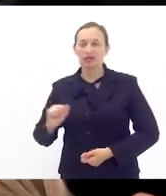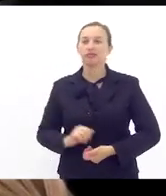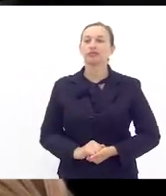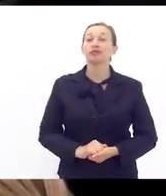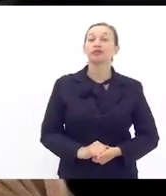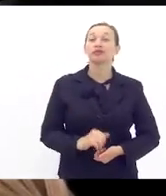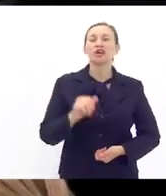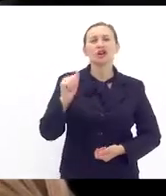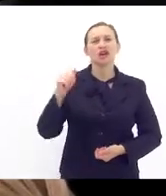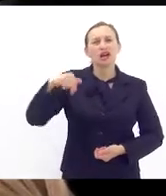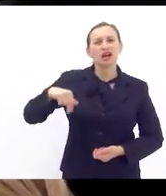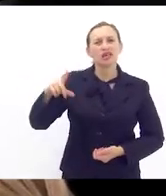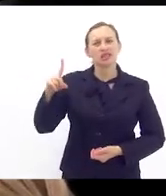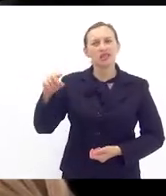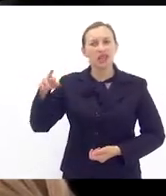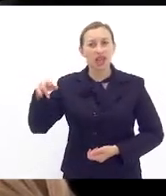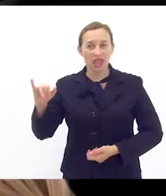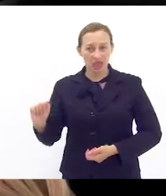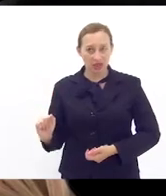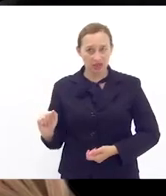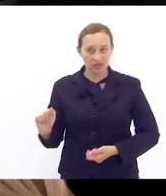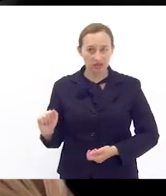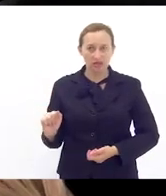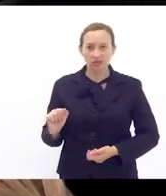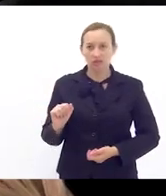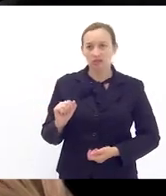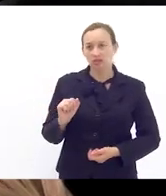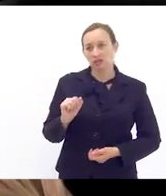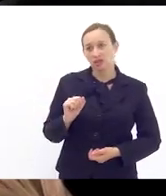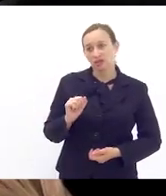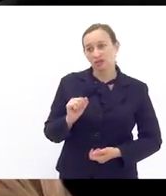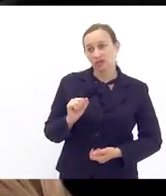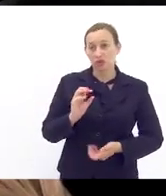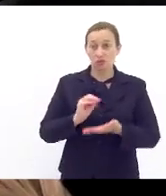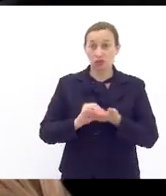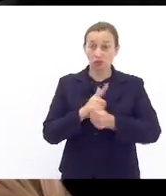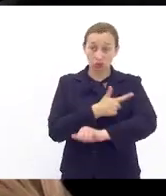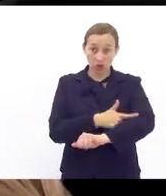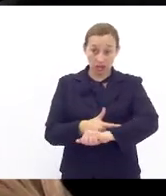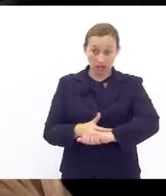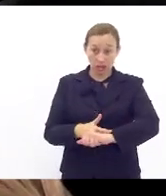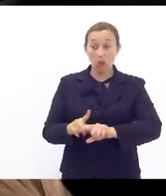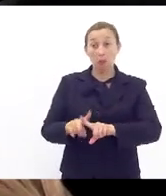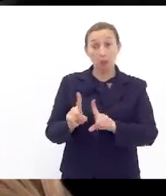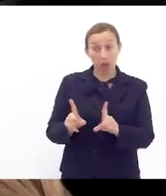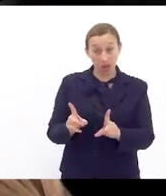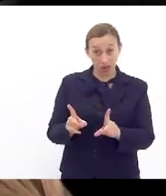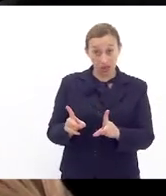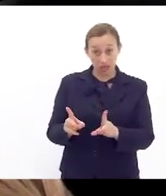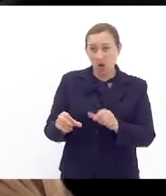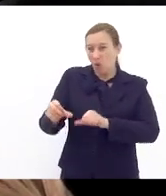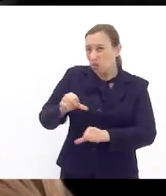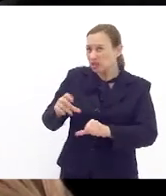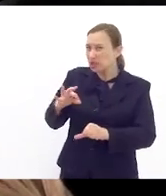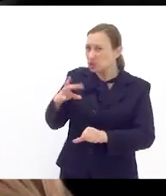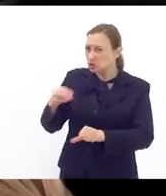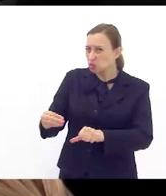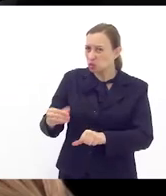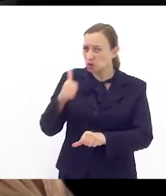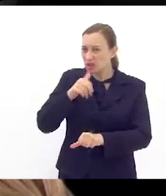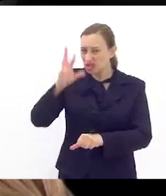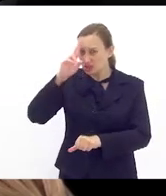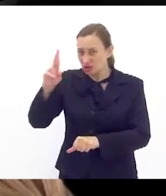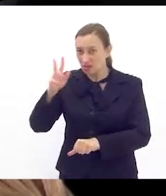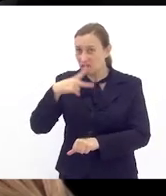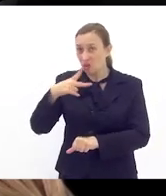André não sendo deselegante né mas contrária no tudo que a senhora falou tudo no papel